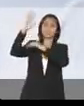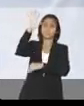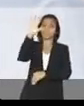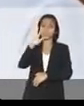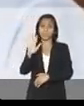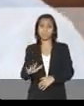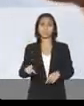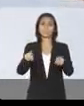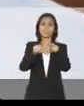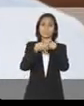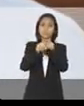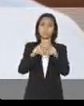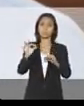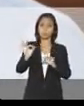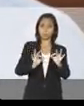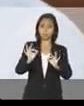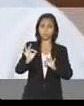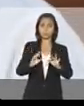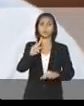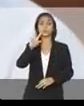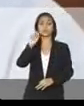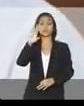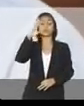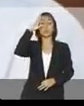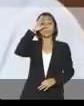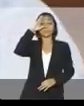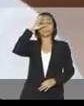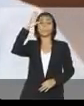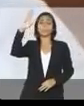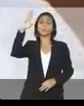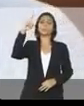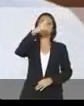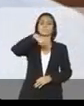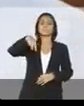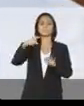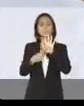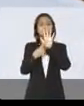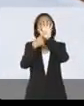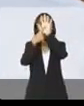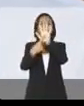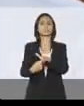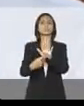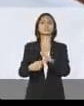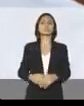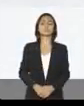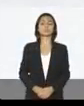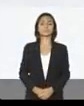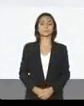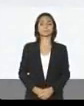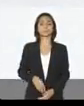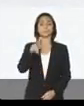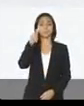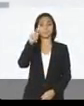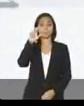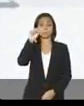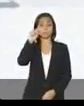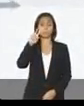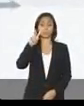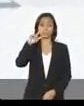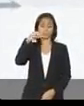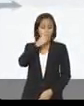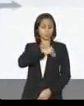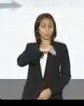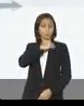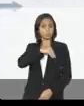que financiam o crime organizado. E vou priorizar a transparência e o combate à corrupção no Estado. Eduardo vai colocar